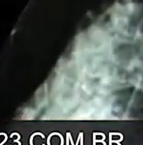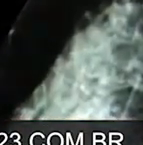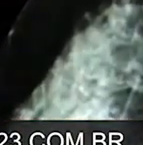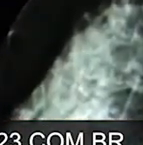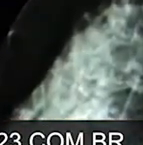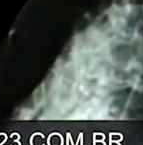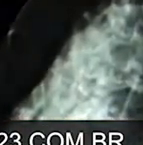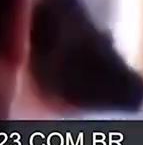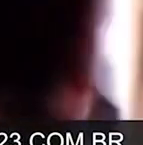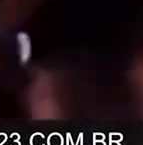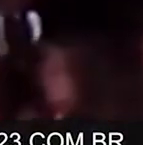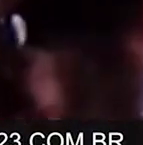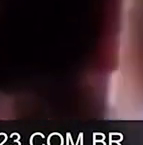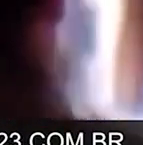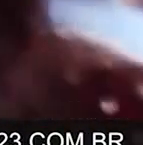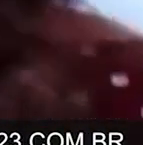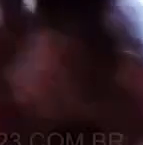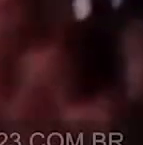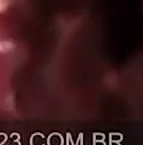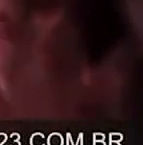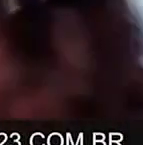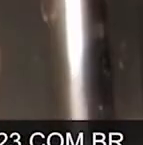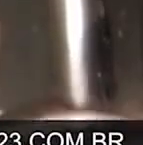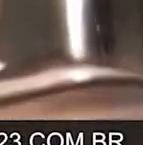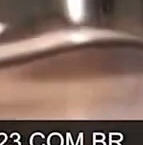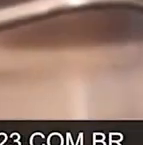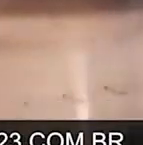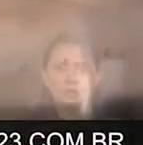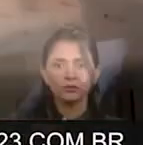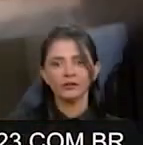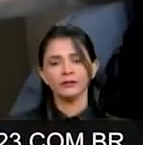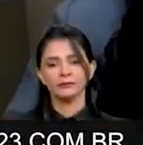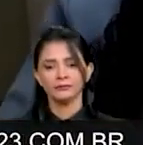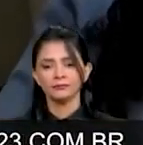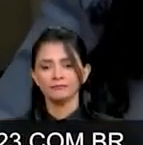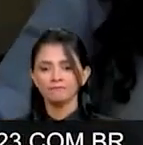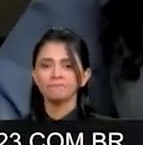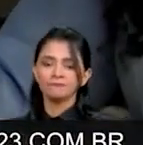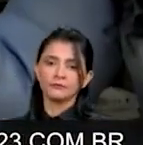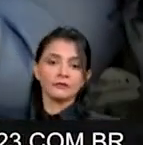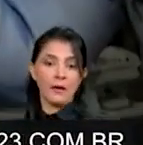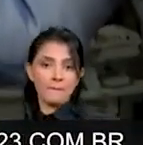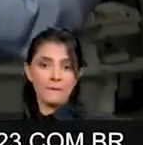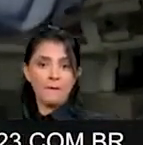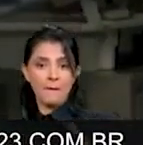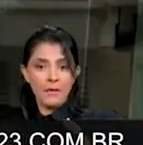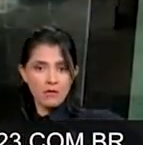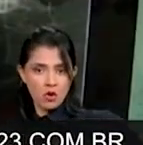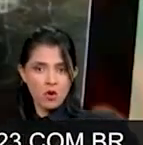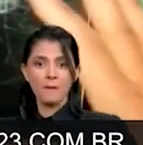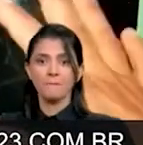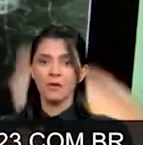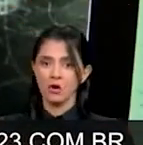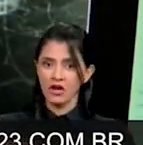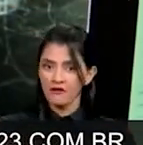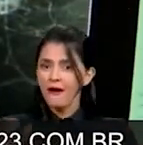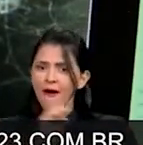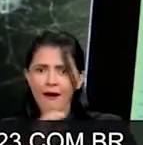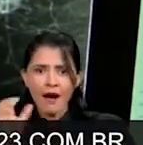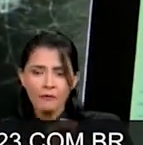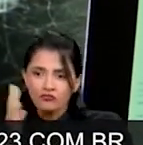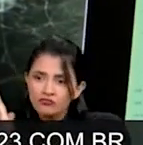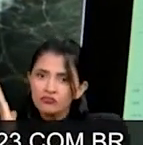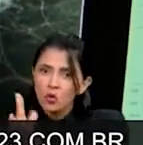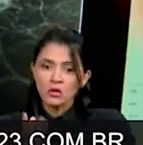os exames. Tem a reportagem? Vamos ver, joga na tela. A mamografia é um exame rápido e que pode detectar o